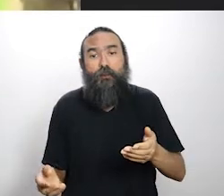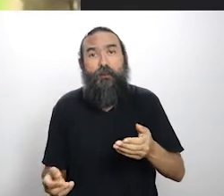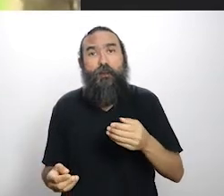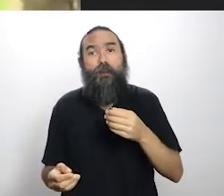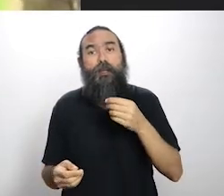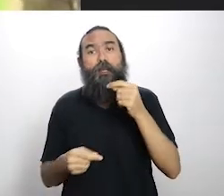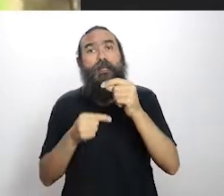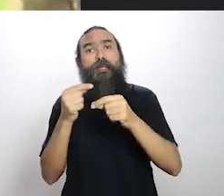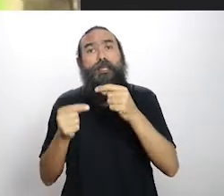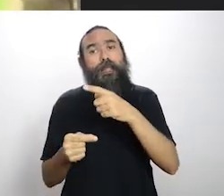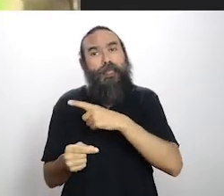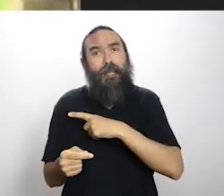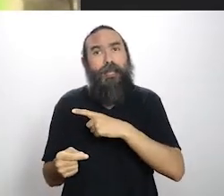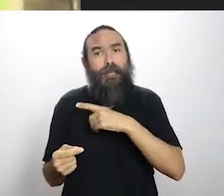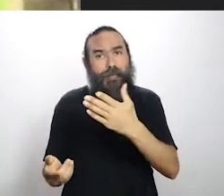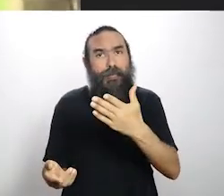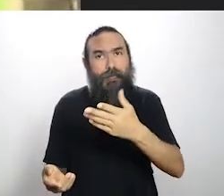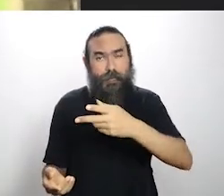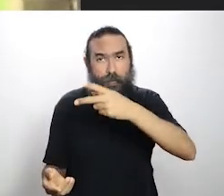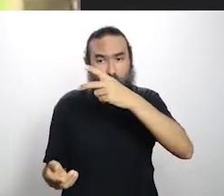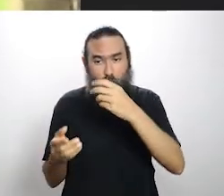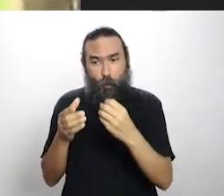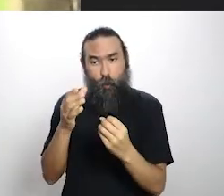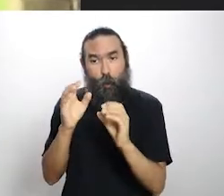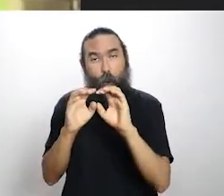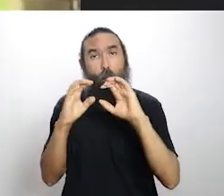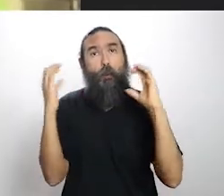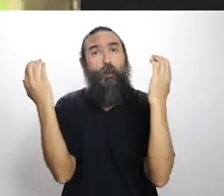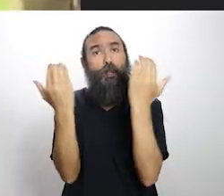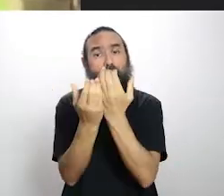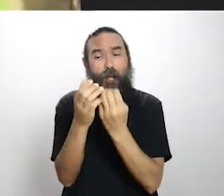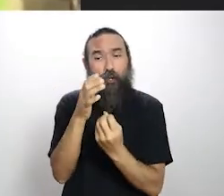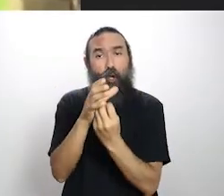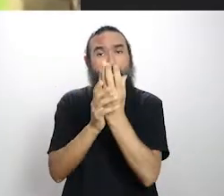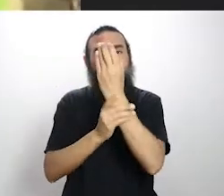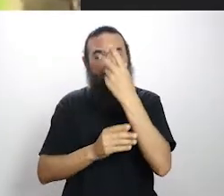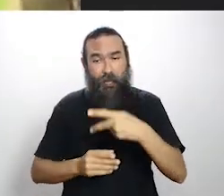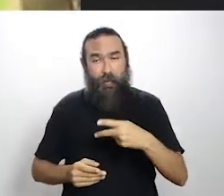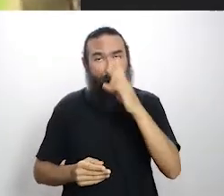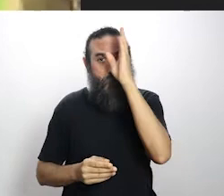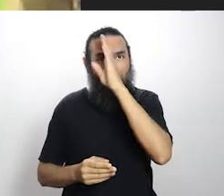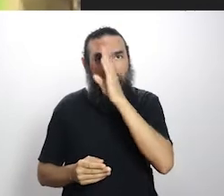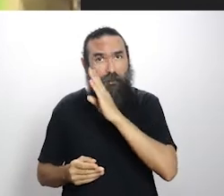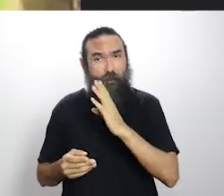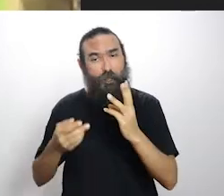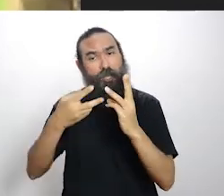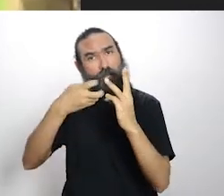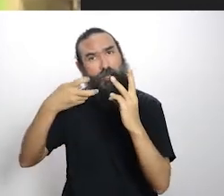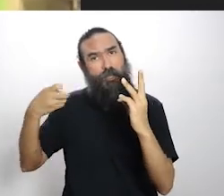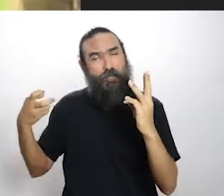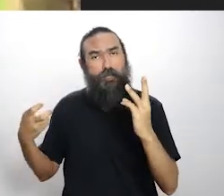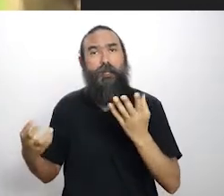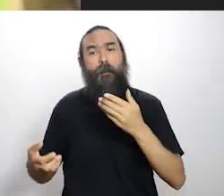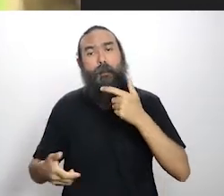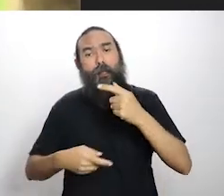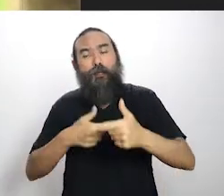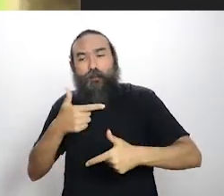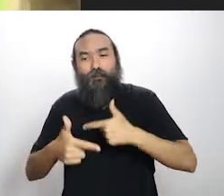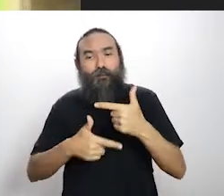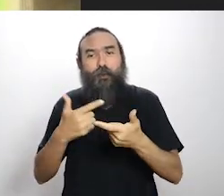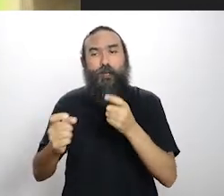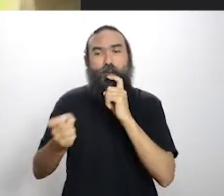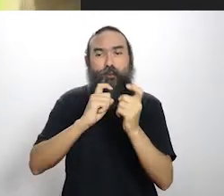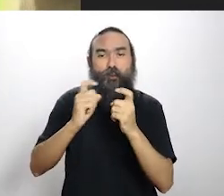que já têm muitos problemas, né, já são desassistidos em inúmeros espaços, e essa conversa vem